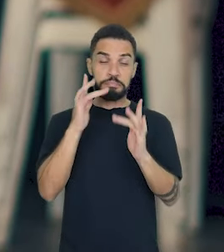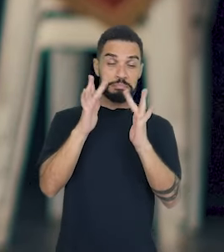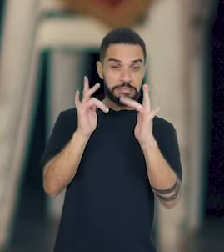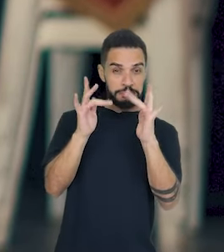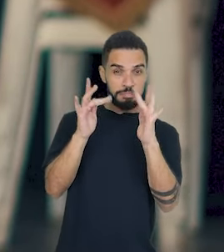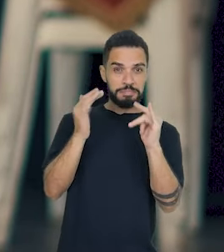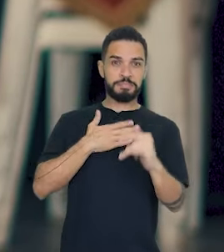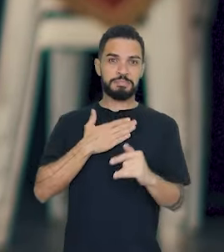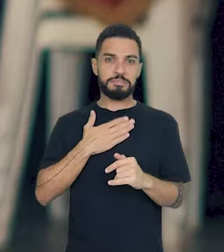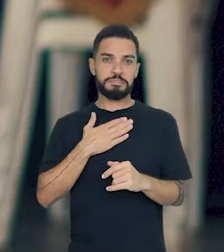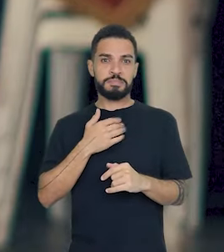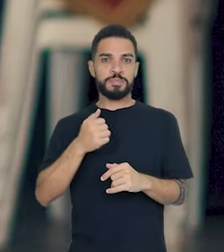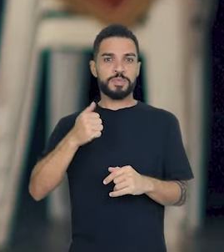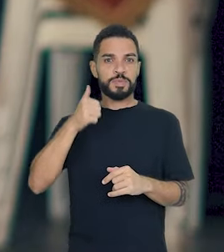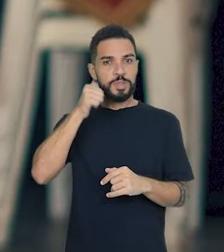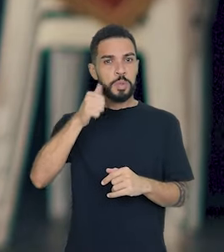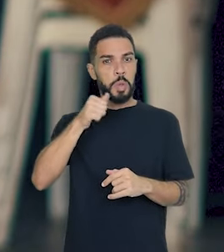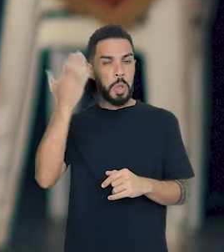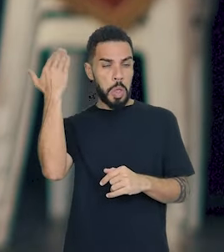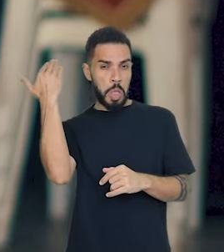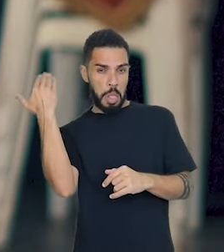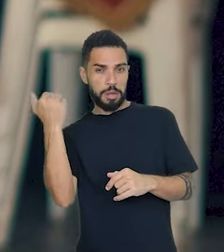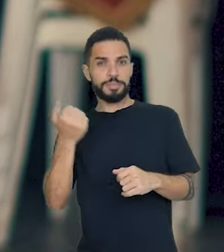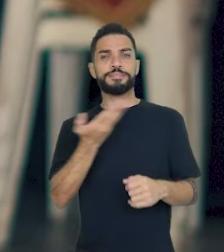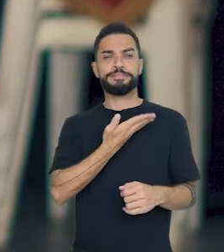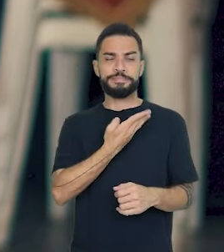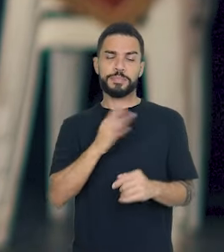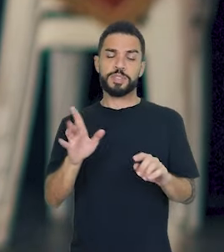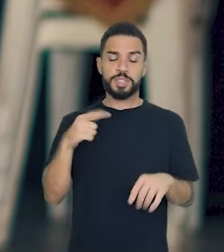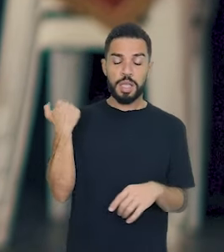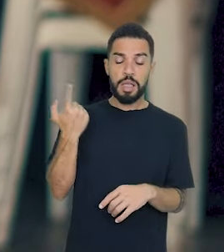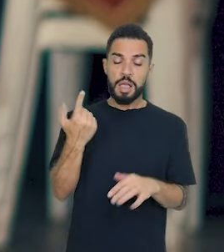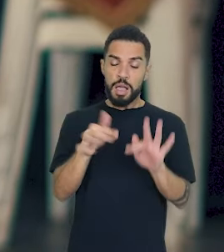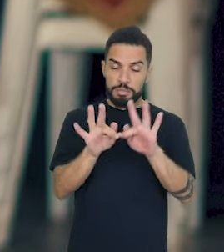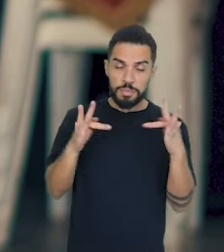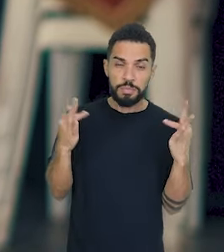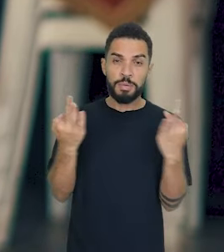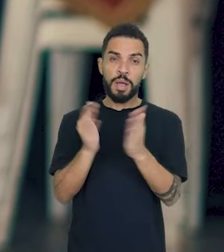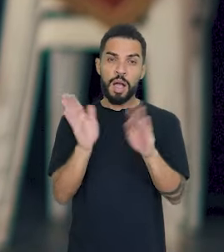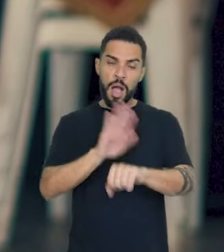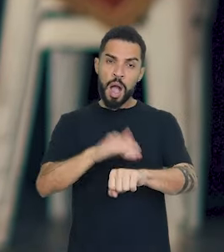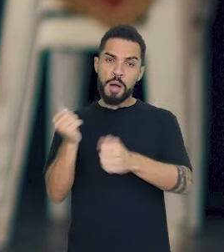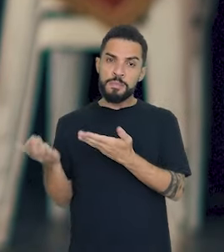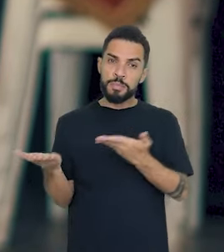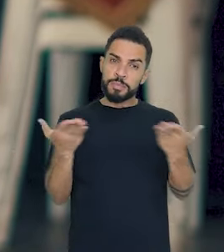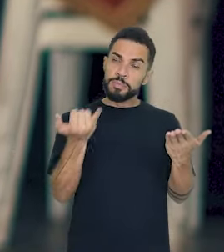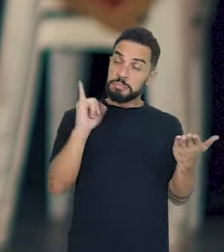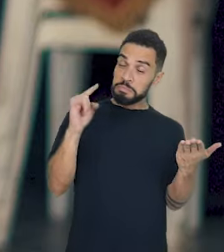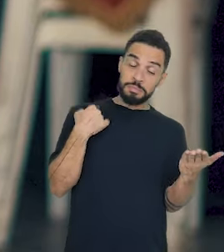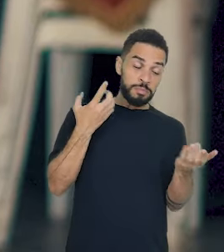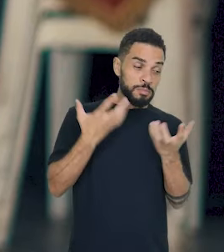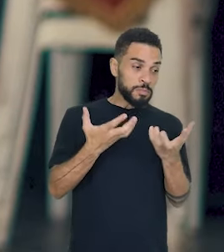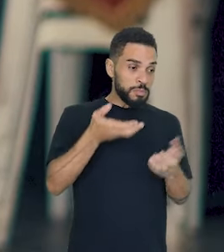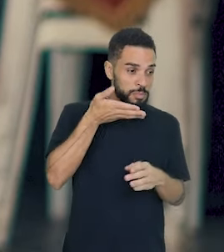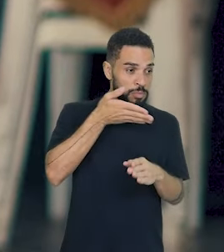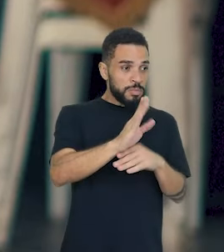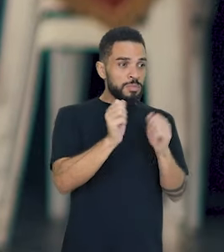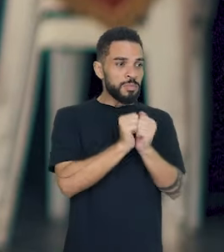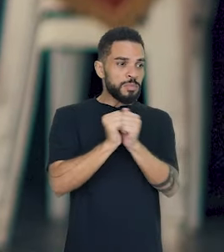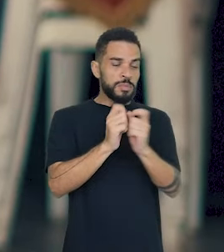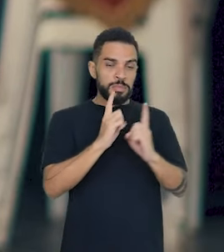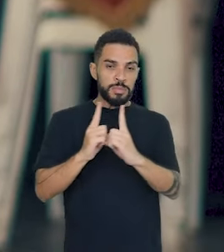minha esposa. E ele já era mestre sala no Beira Rio. Aí ele convidou eu, se eu não quiser, queria começar a